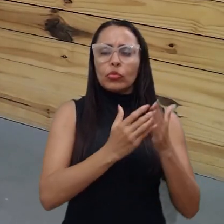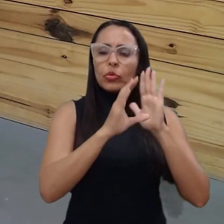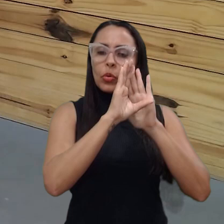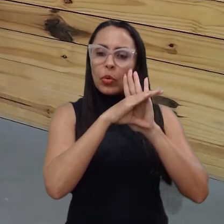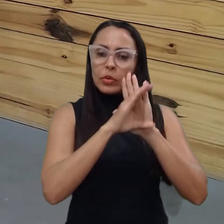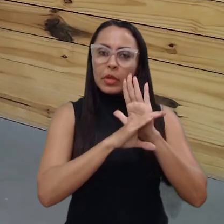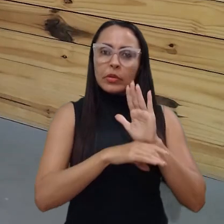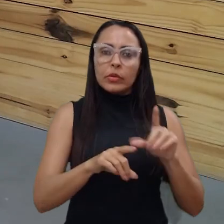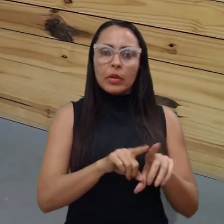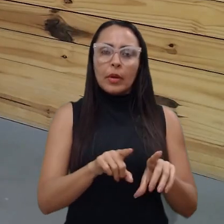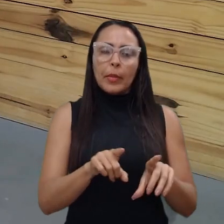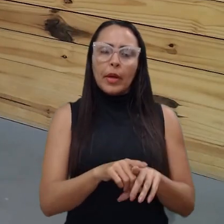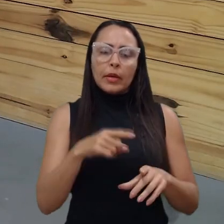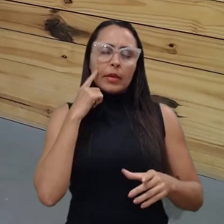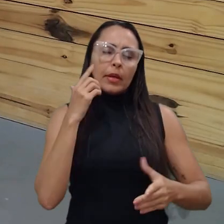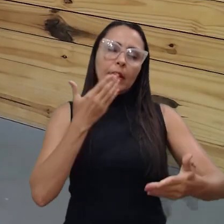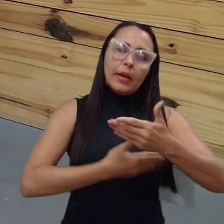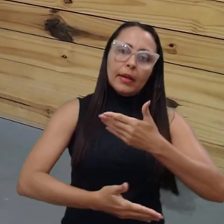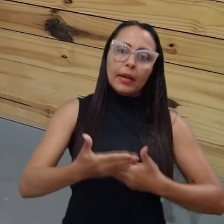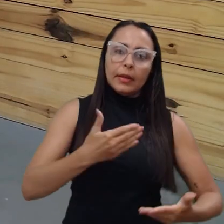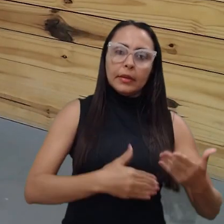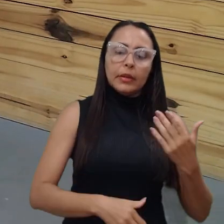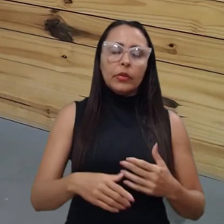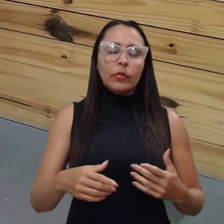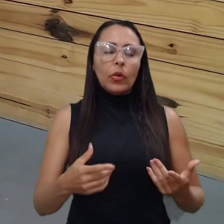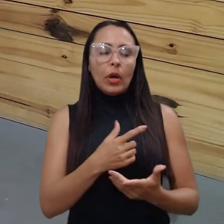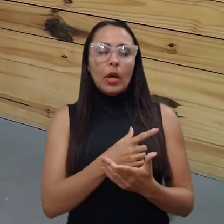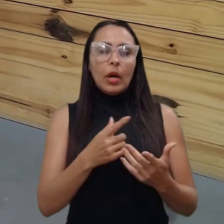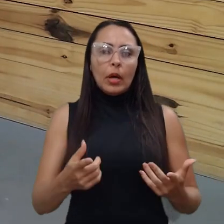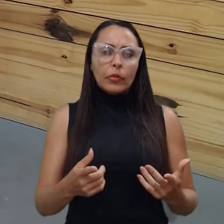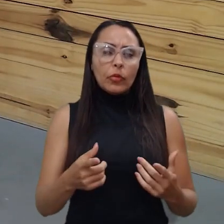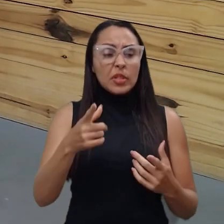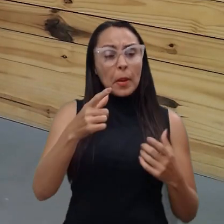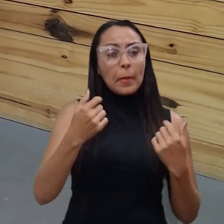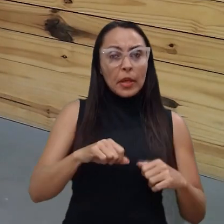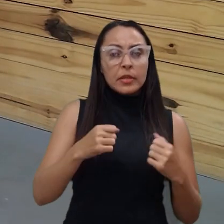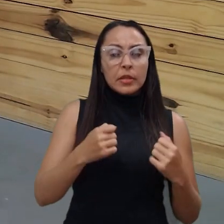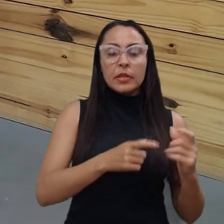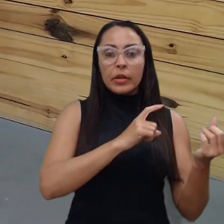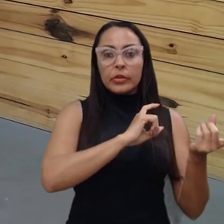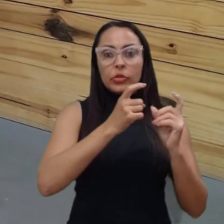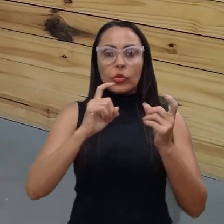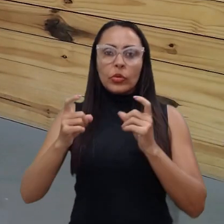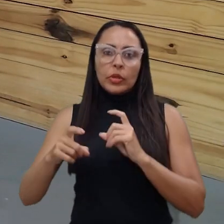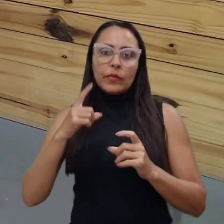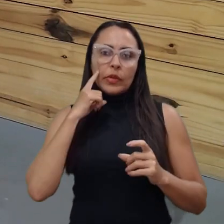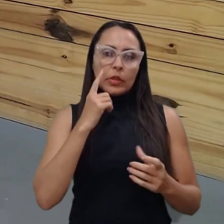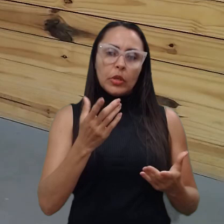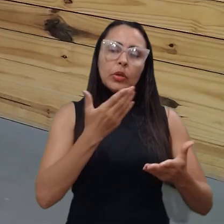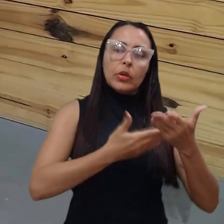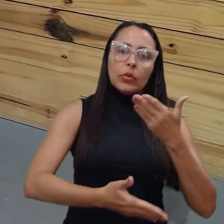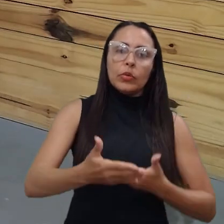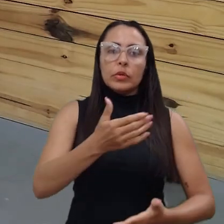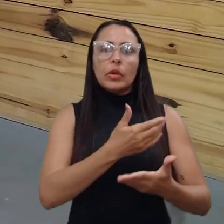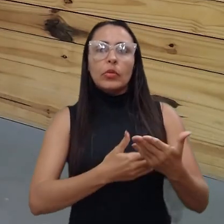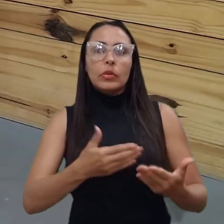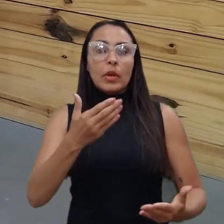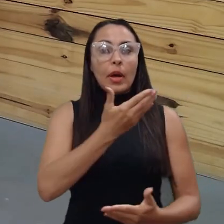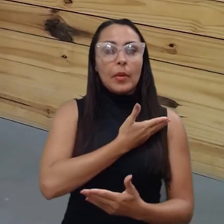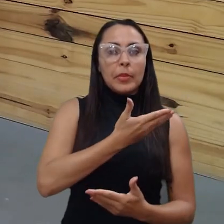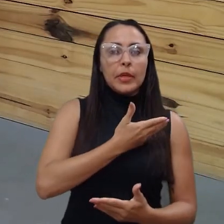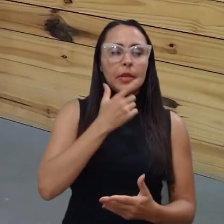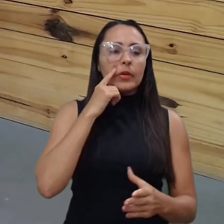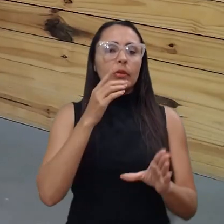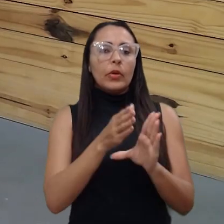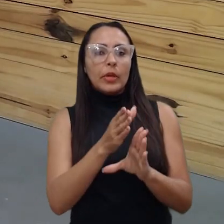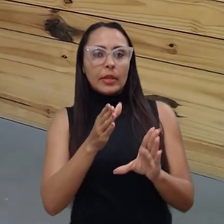conceitos relativos a o que você precisa discutir com os seus colegas, o que você precisa orientar